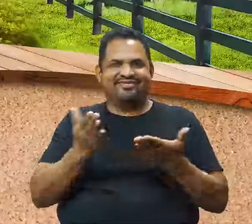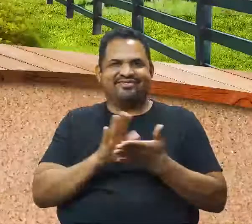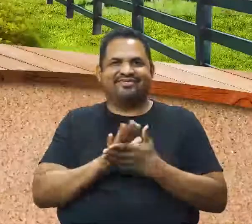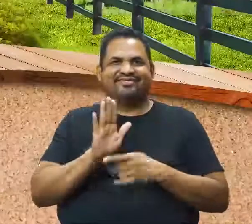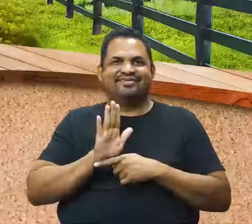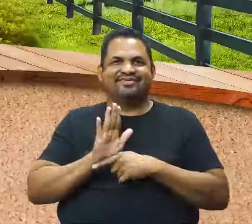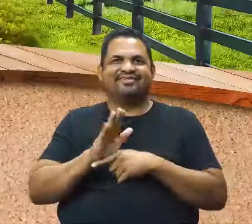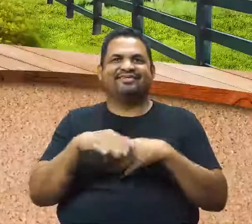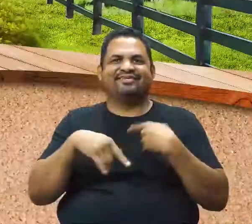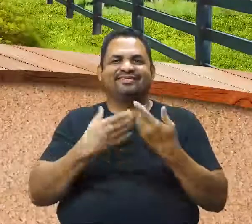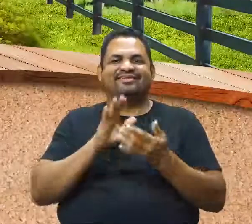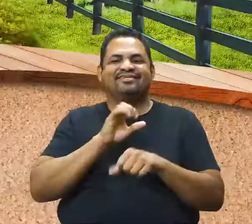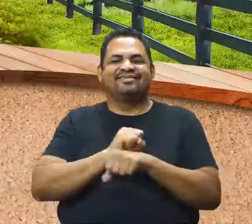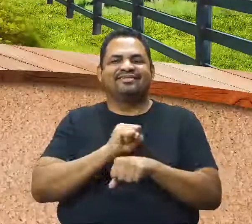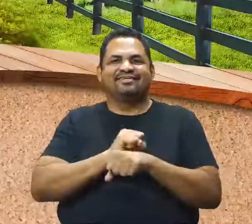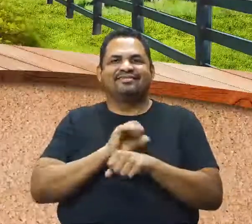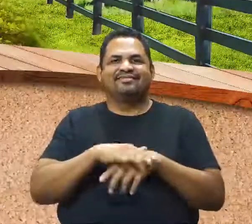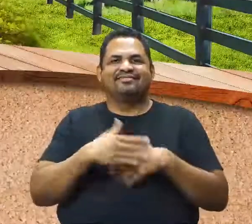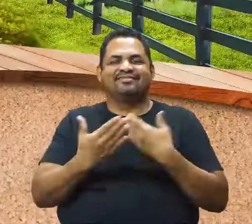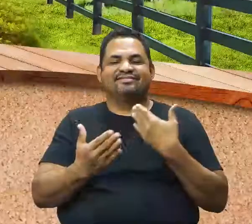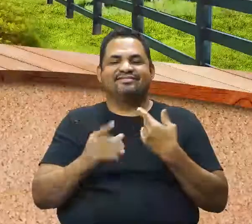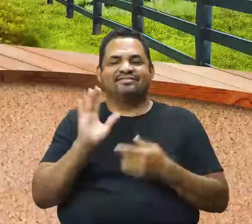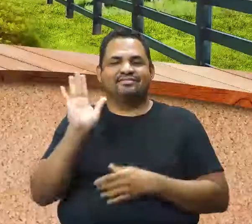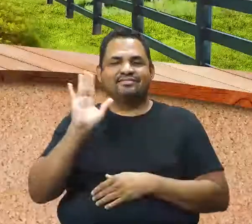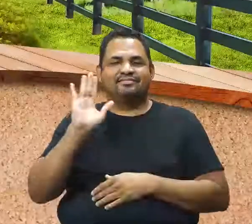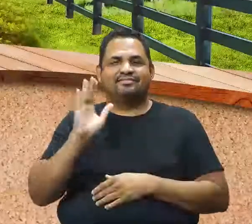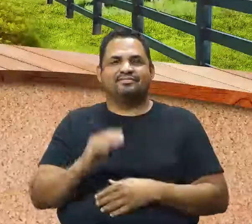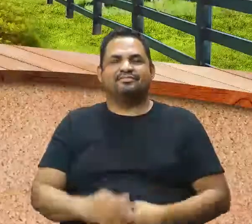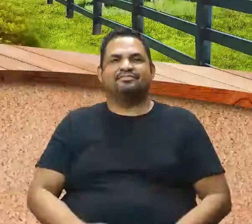Aguardo vocês pro bate-bola jogo rápido. Tchau.